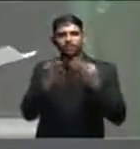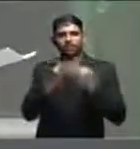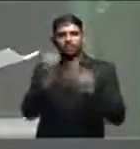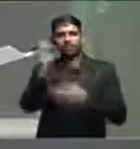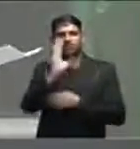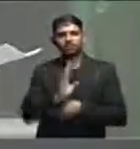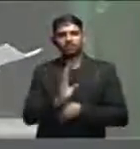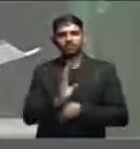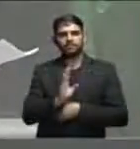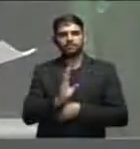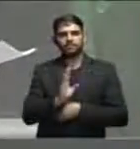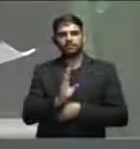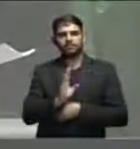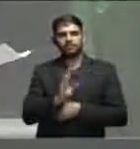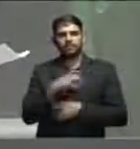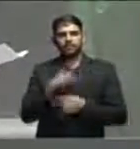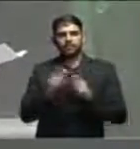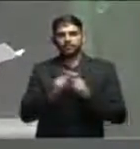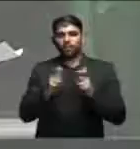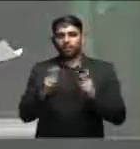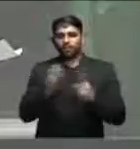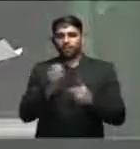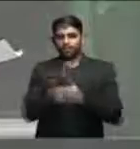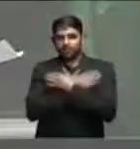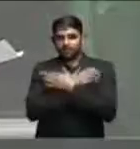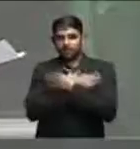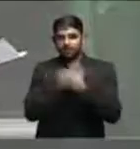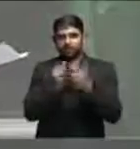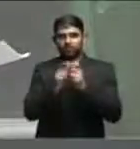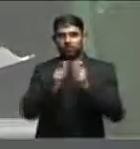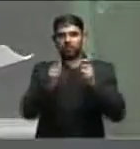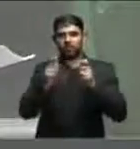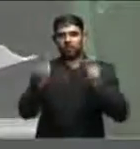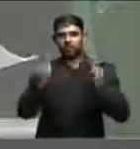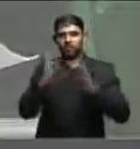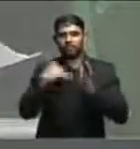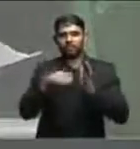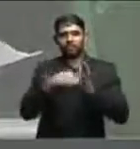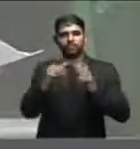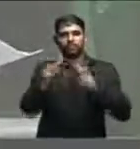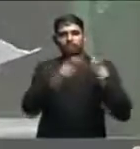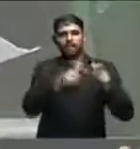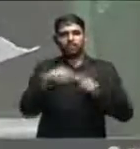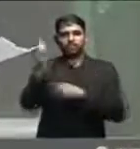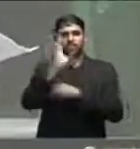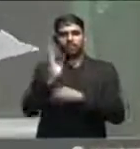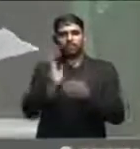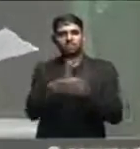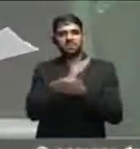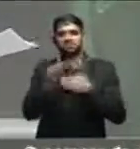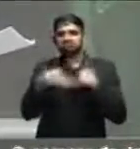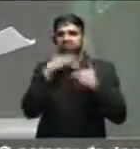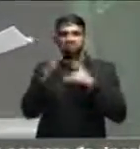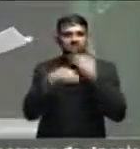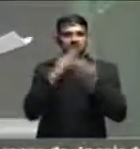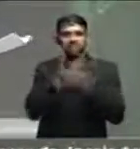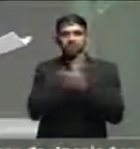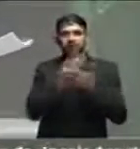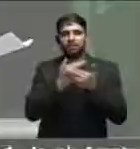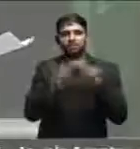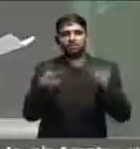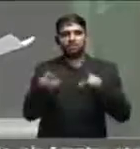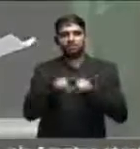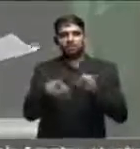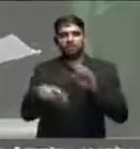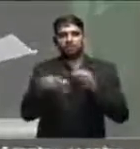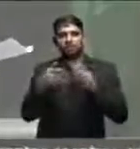nação. O desemprego se alastra em todos os recantos do nosso país, sem que se disponha de qualquer sinalização por parte